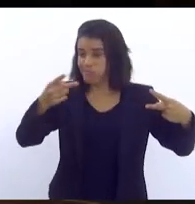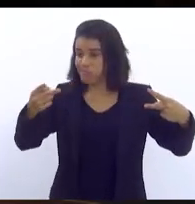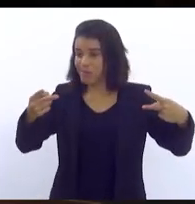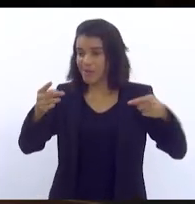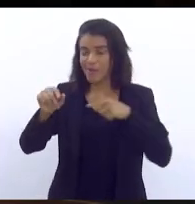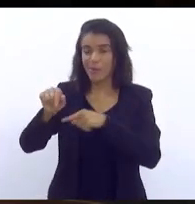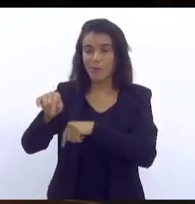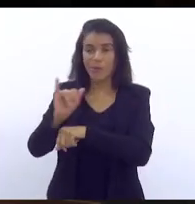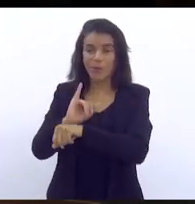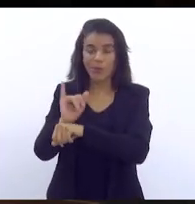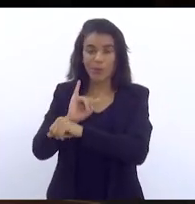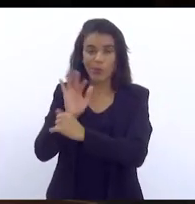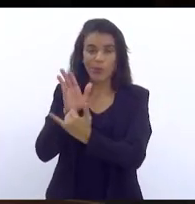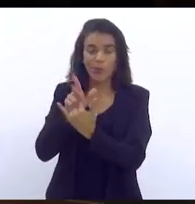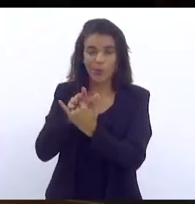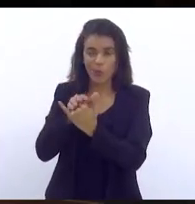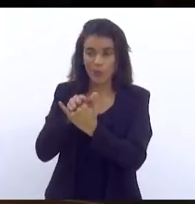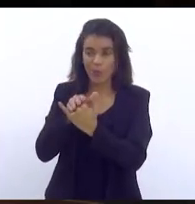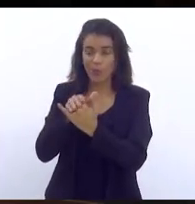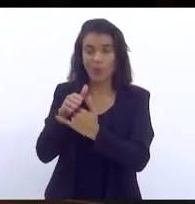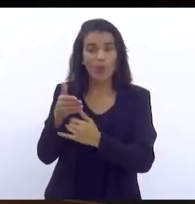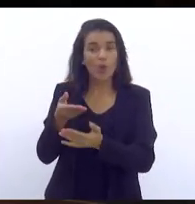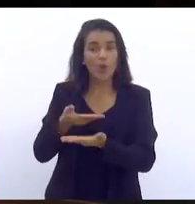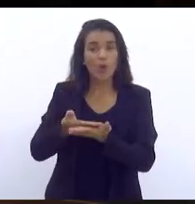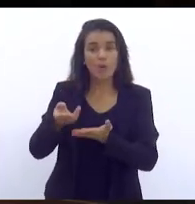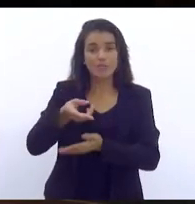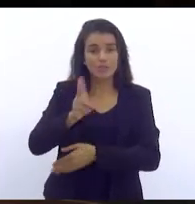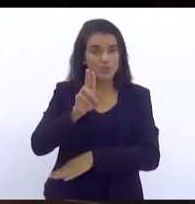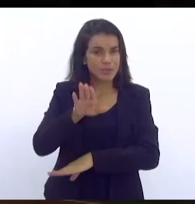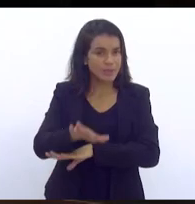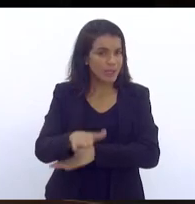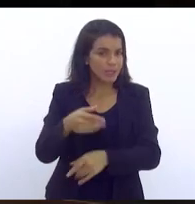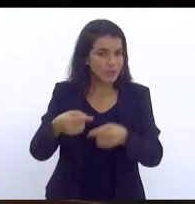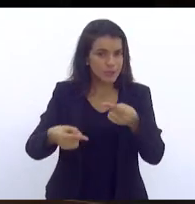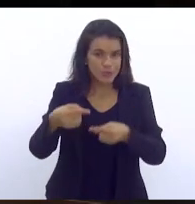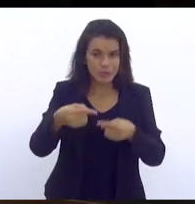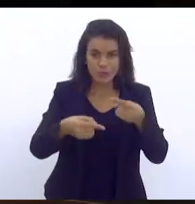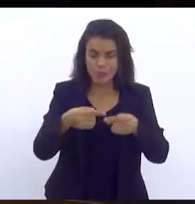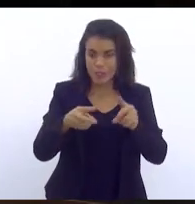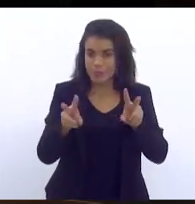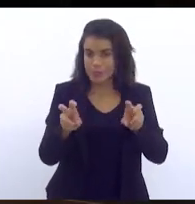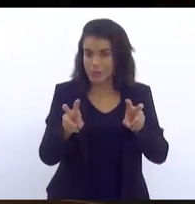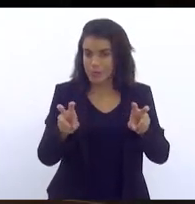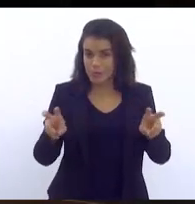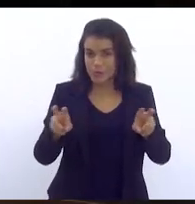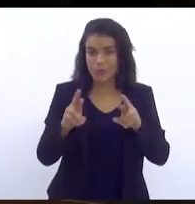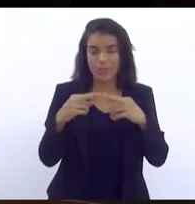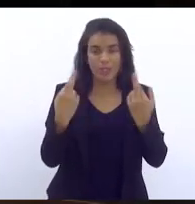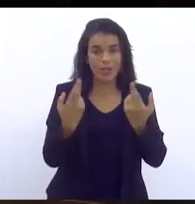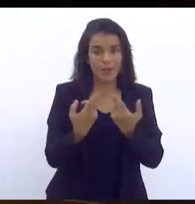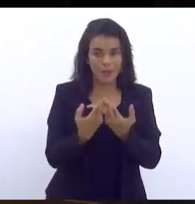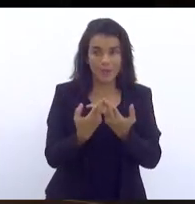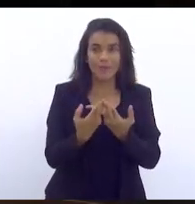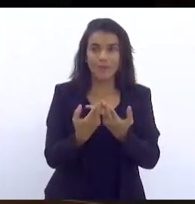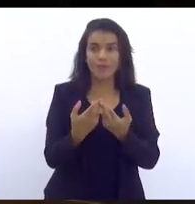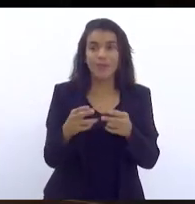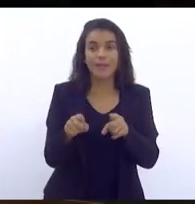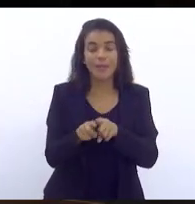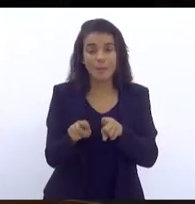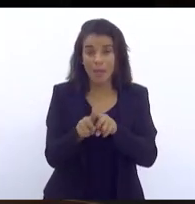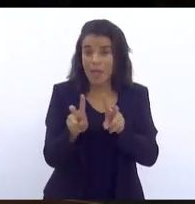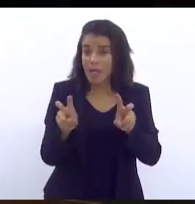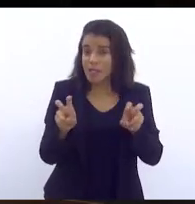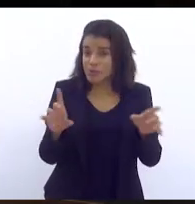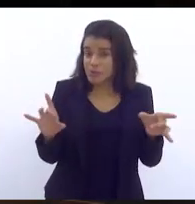eh eh eh assistir tá lá hoje a partir das 14 horas estão sendo discutidos os assuntos na reunião sessão regulatória inclusive assuntos